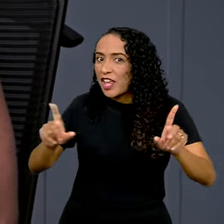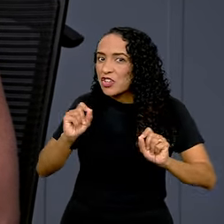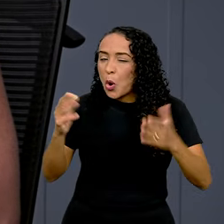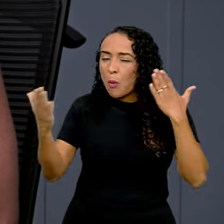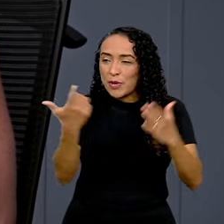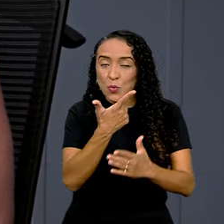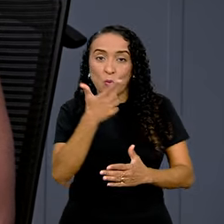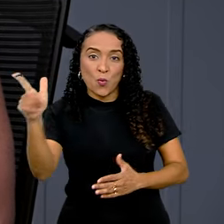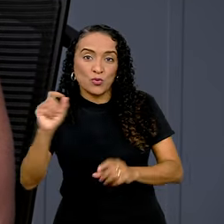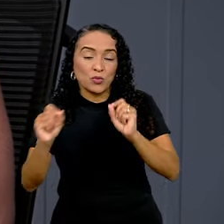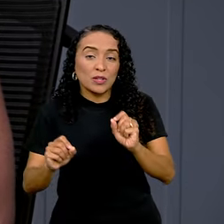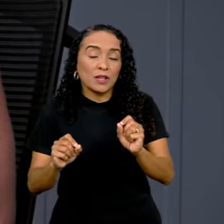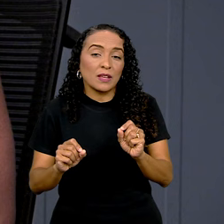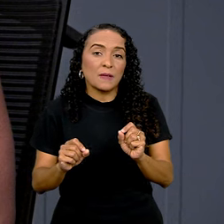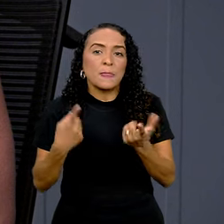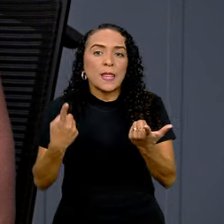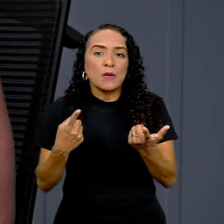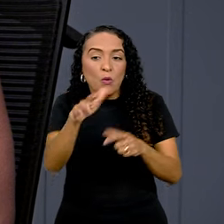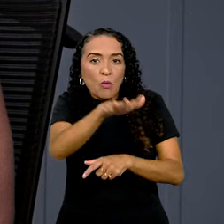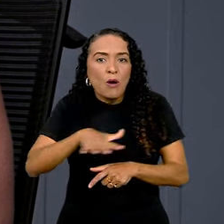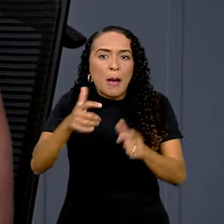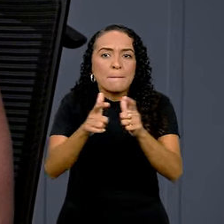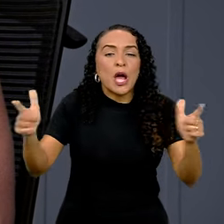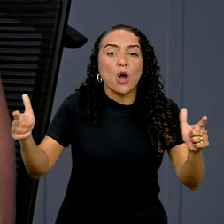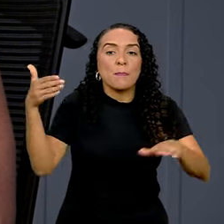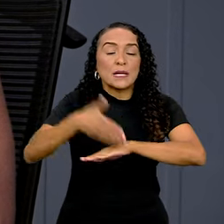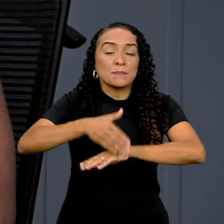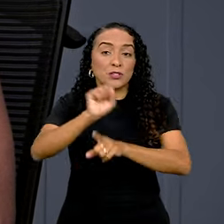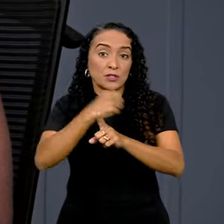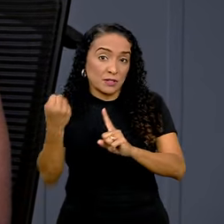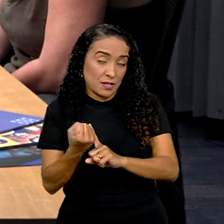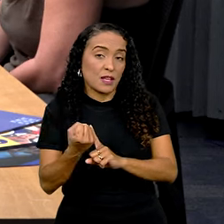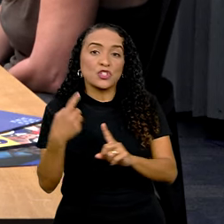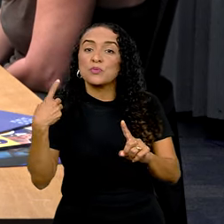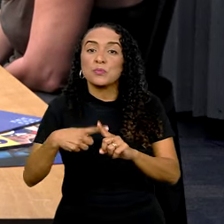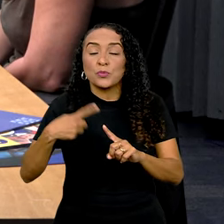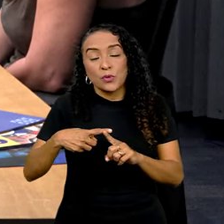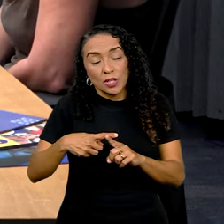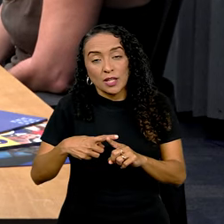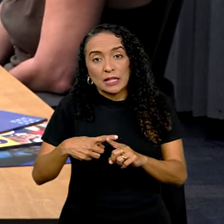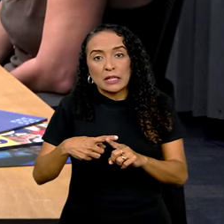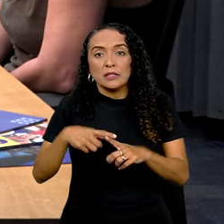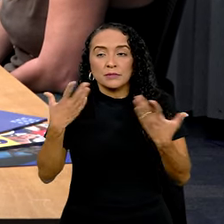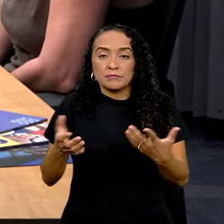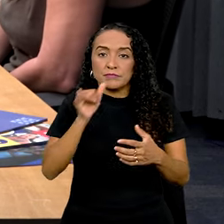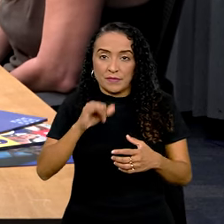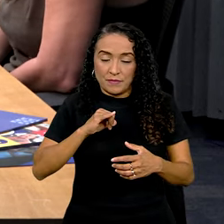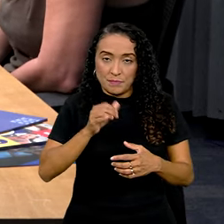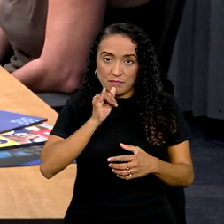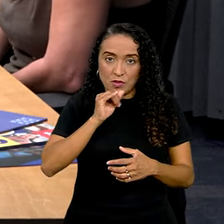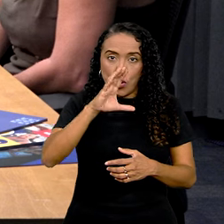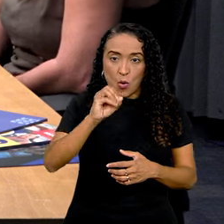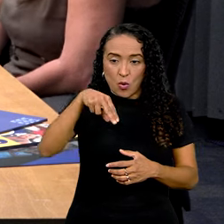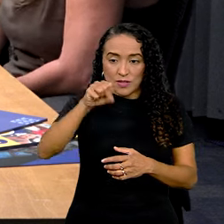diferencial em relação aos demais um uma um espaço maior pra participação da sociedade civil porque a tanto o